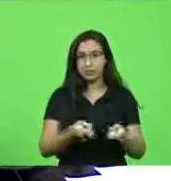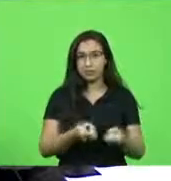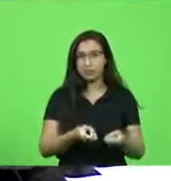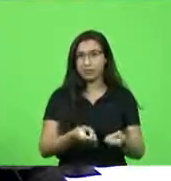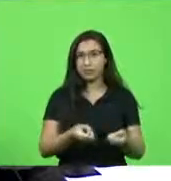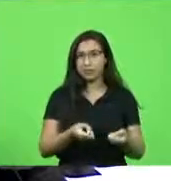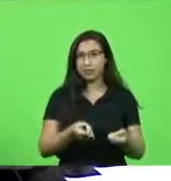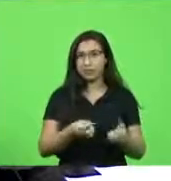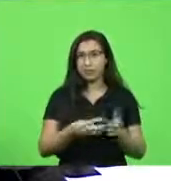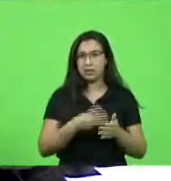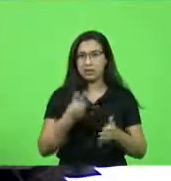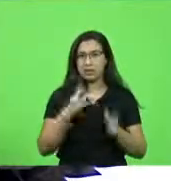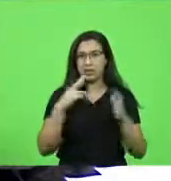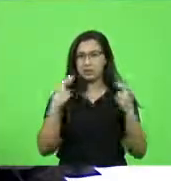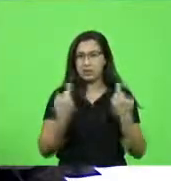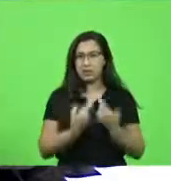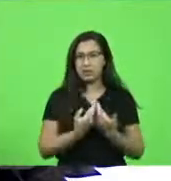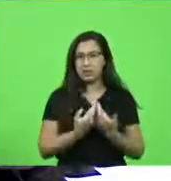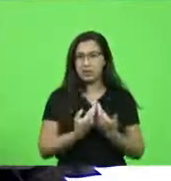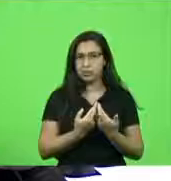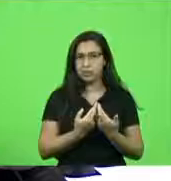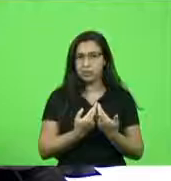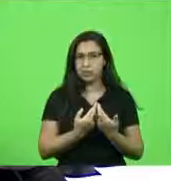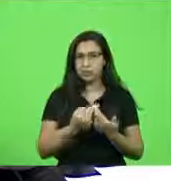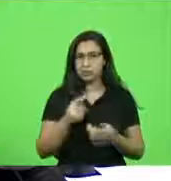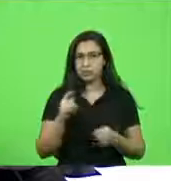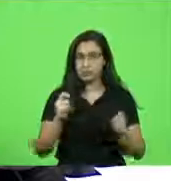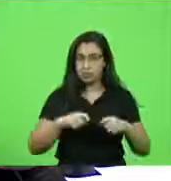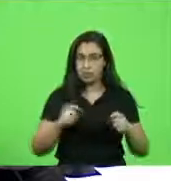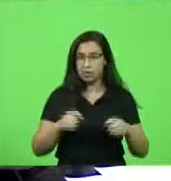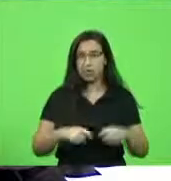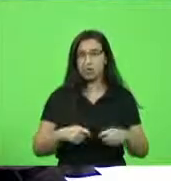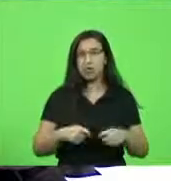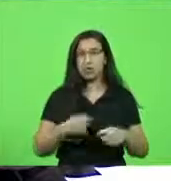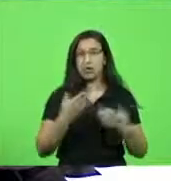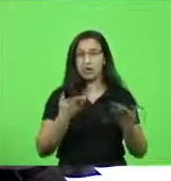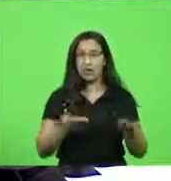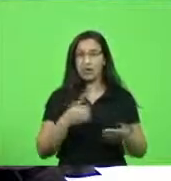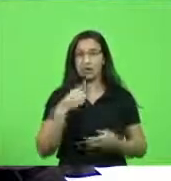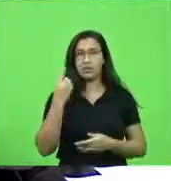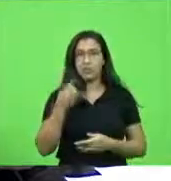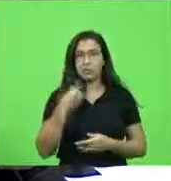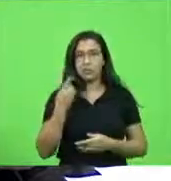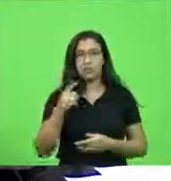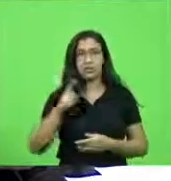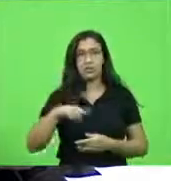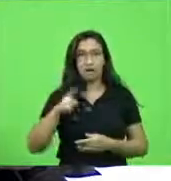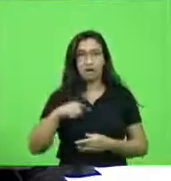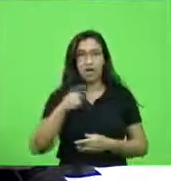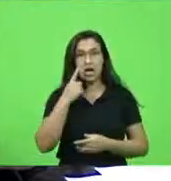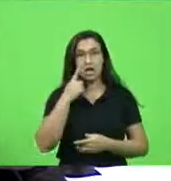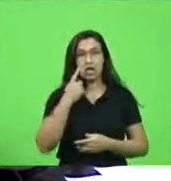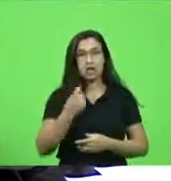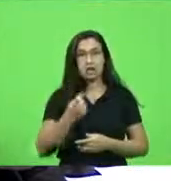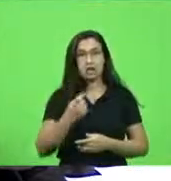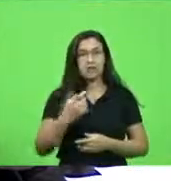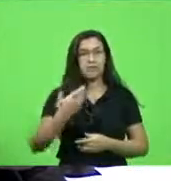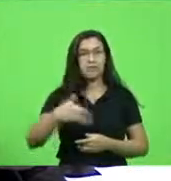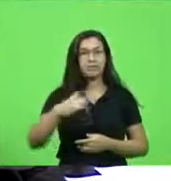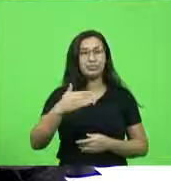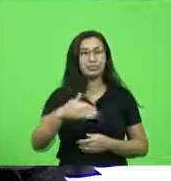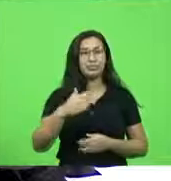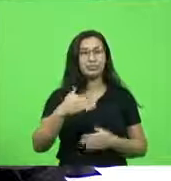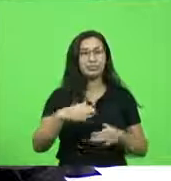bastam? 3 reuniões mais não bastam? Isso já mostra que a deputada está, sim, com o interesse de protelar o projeto.